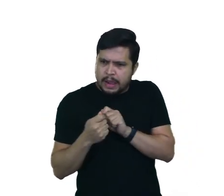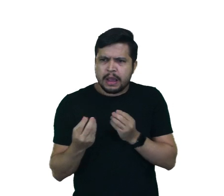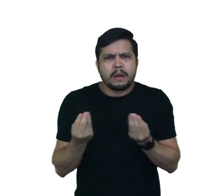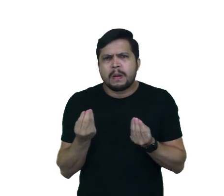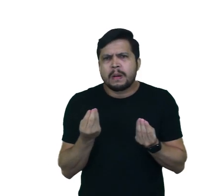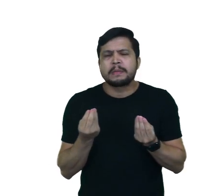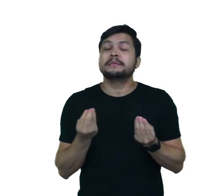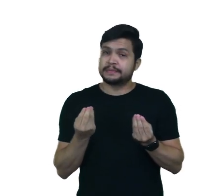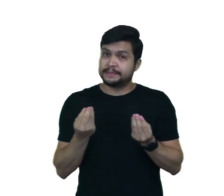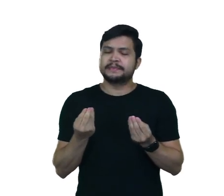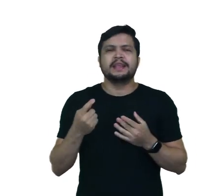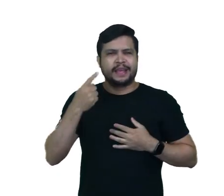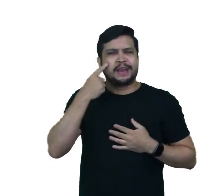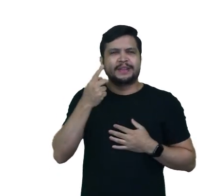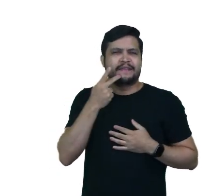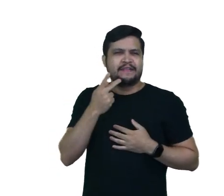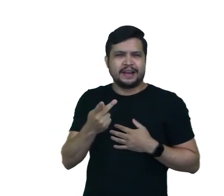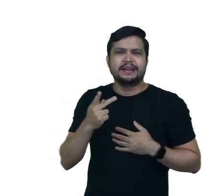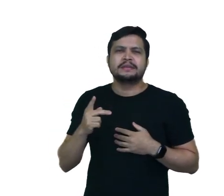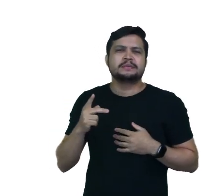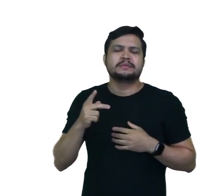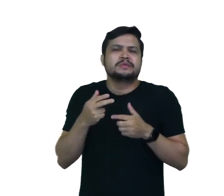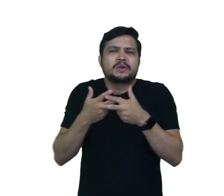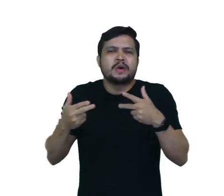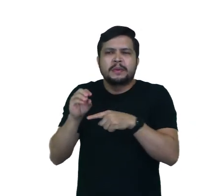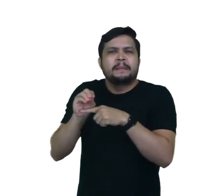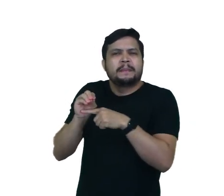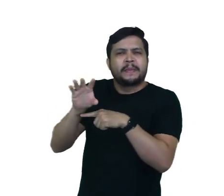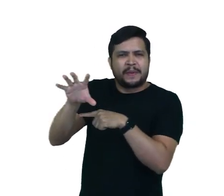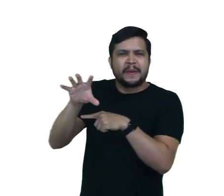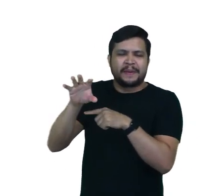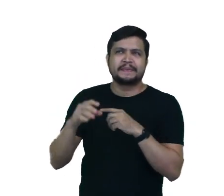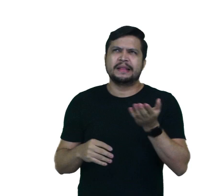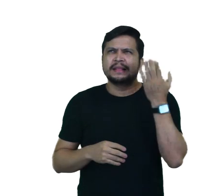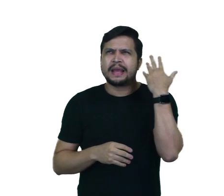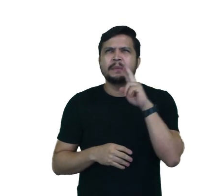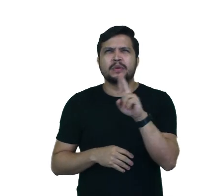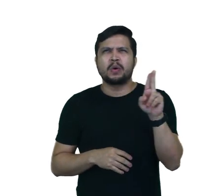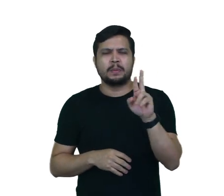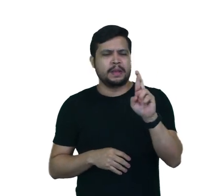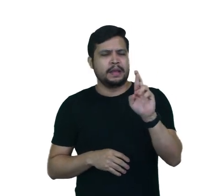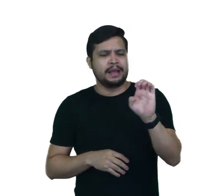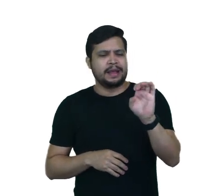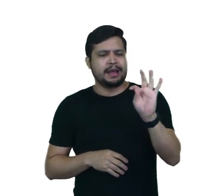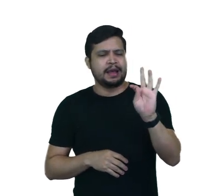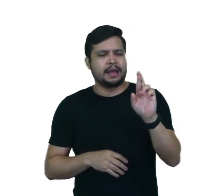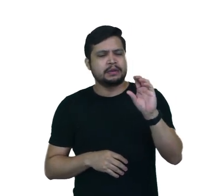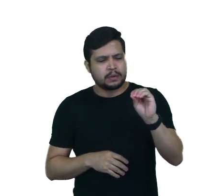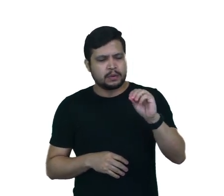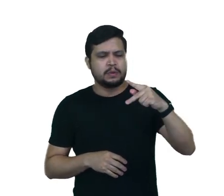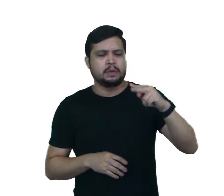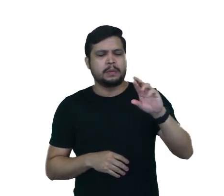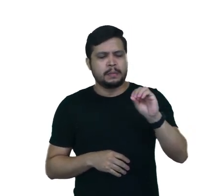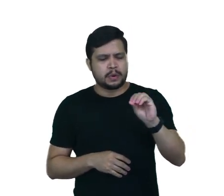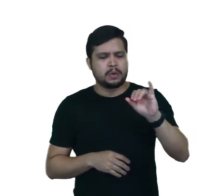Falando aqui do negócio do projetor, né? Eu me lembrava que na nossa época era o retroprojetor. Vocês